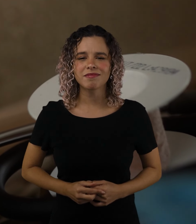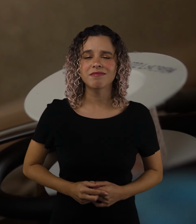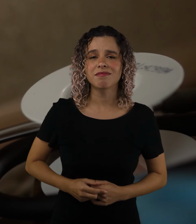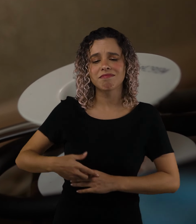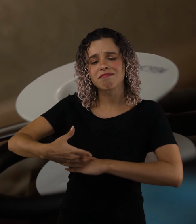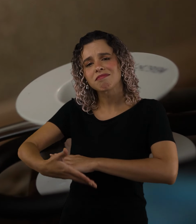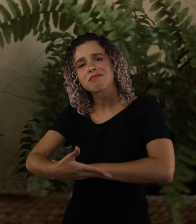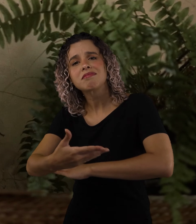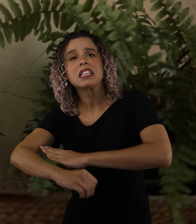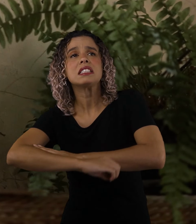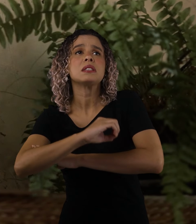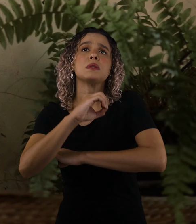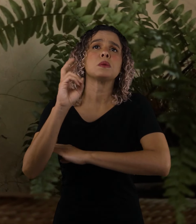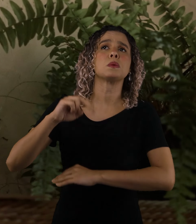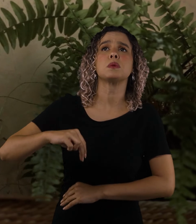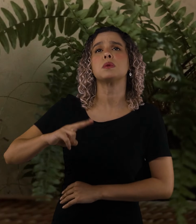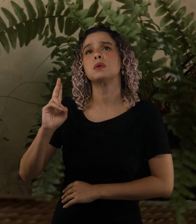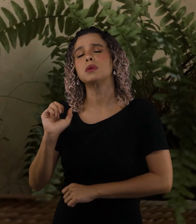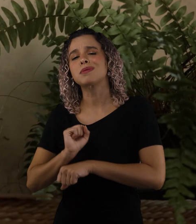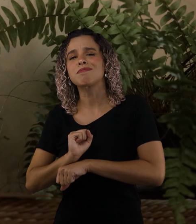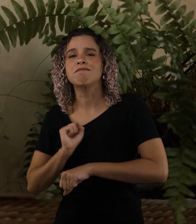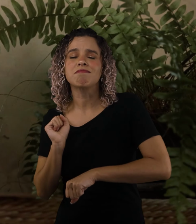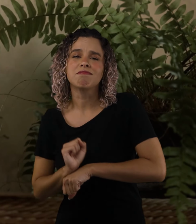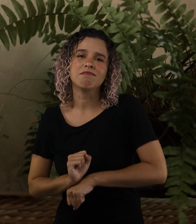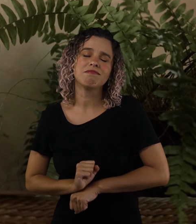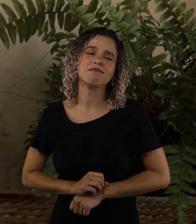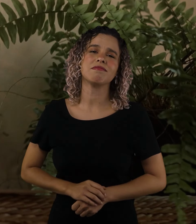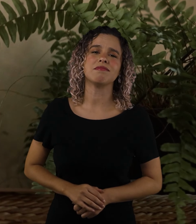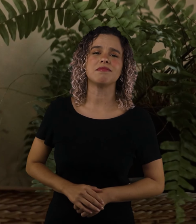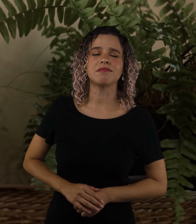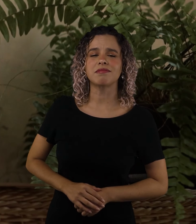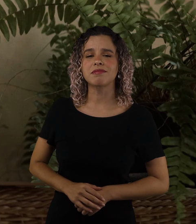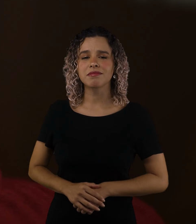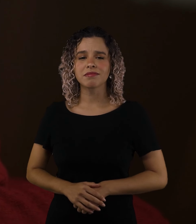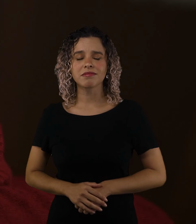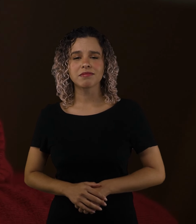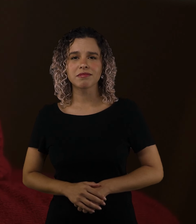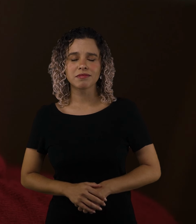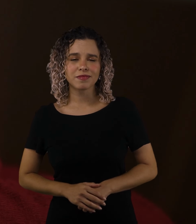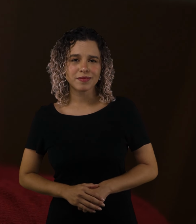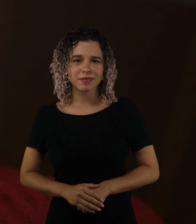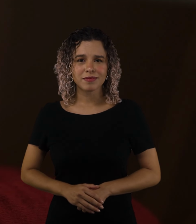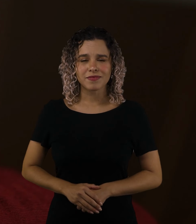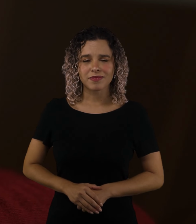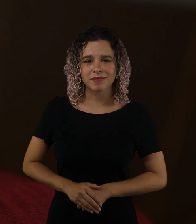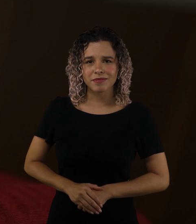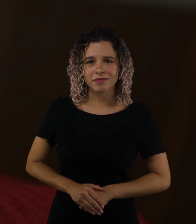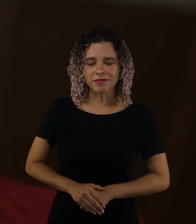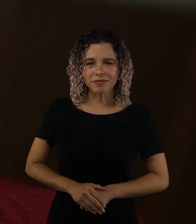The day would never come. O painel está apoiado numa mesa junto a uma samambaia à